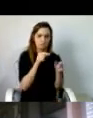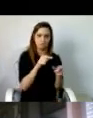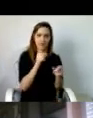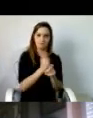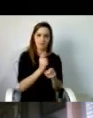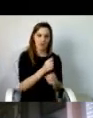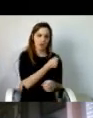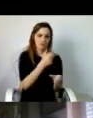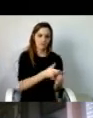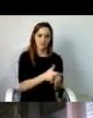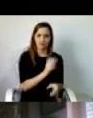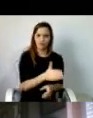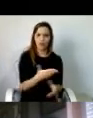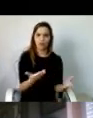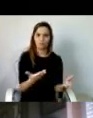destas pessoas.